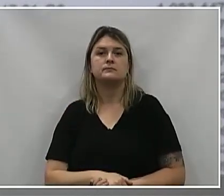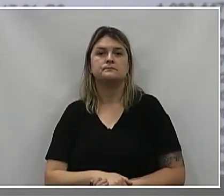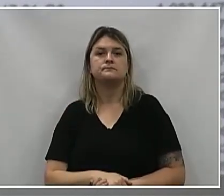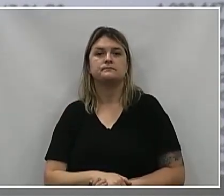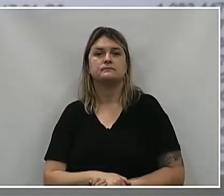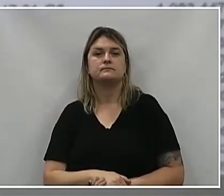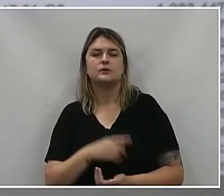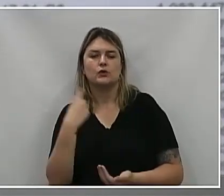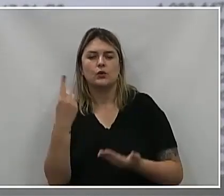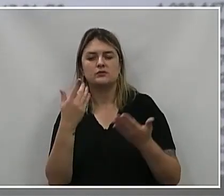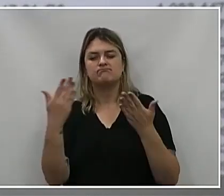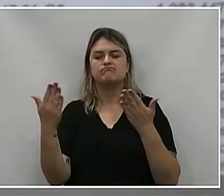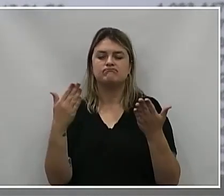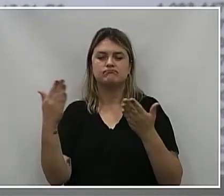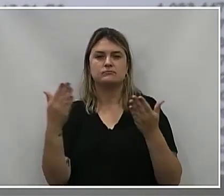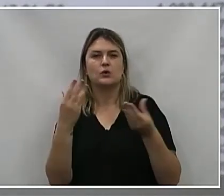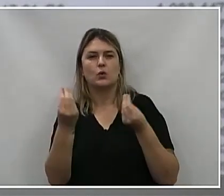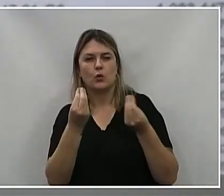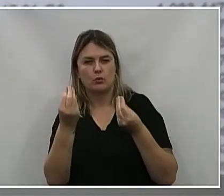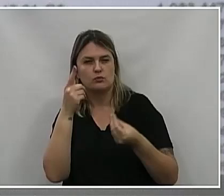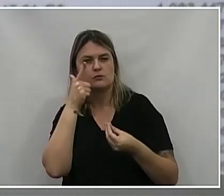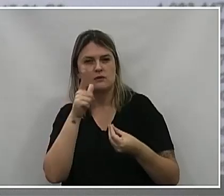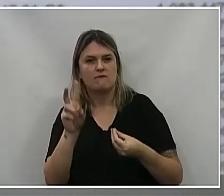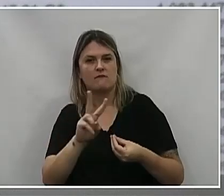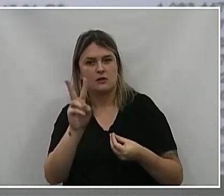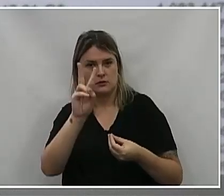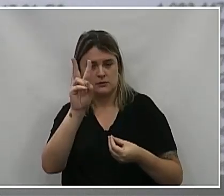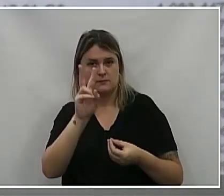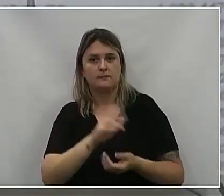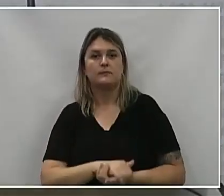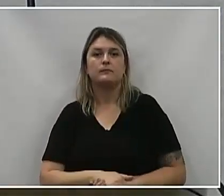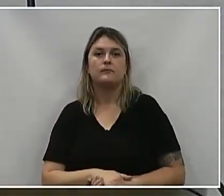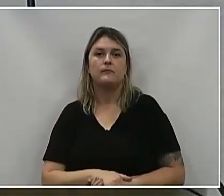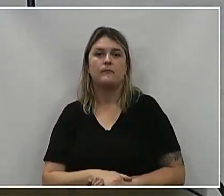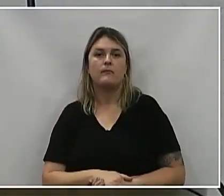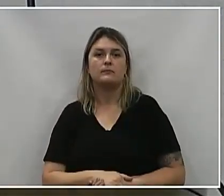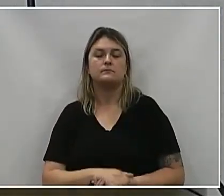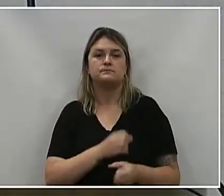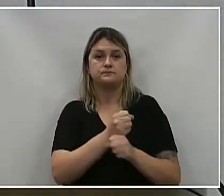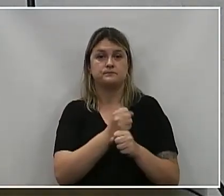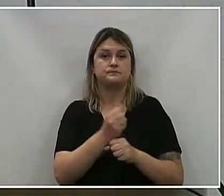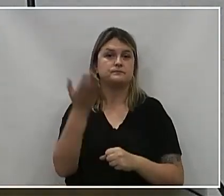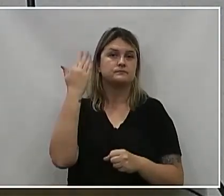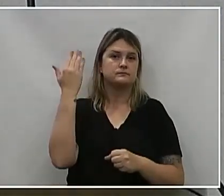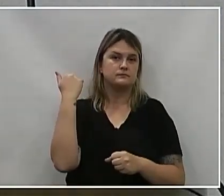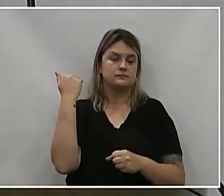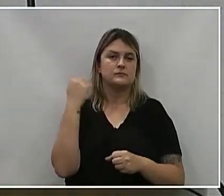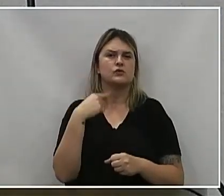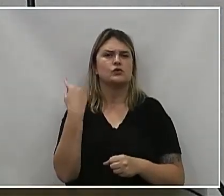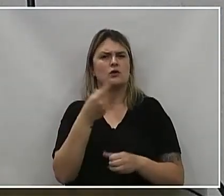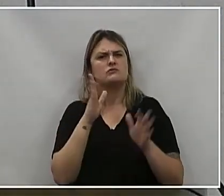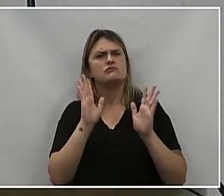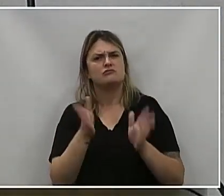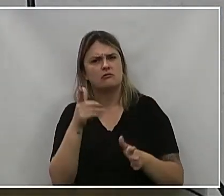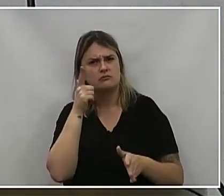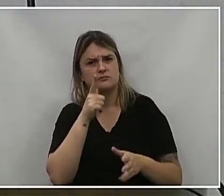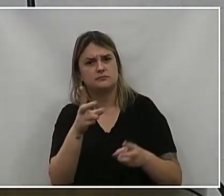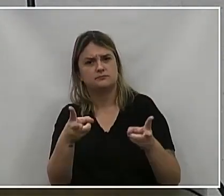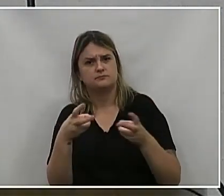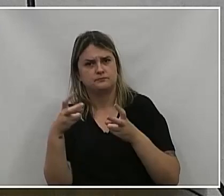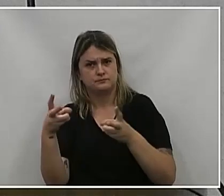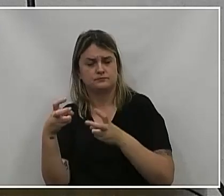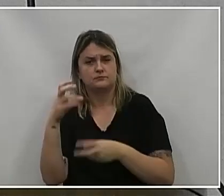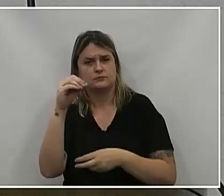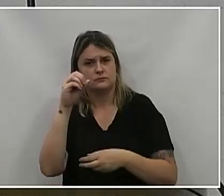adotando como parâmetro para determinar esse valor, né, os exercícios anteriores, quanto a gente já arrecadava